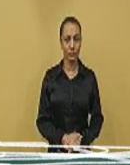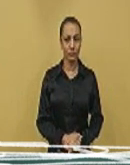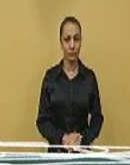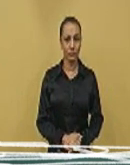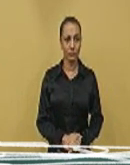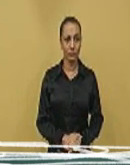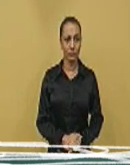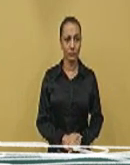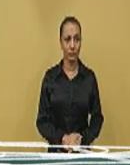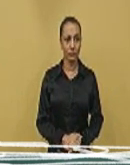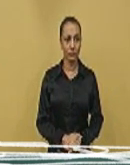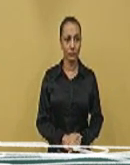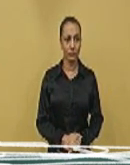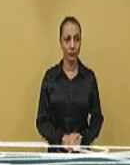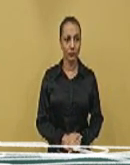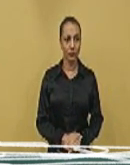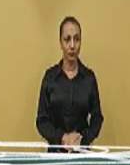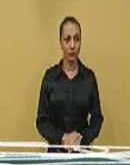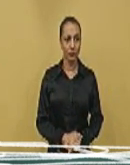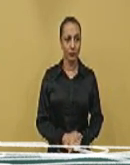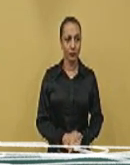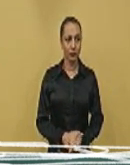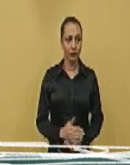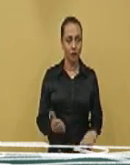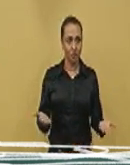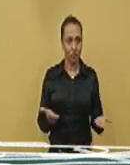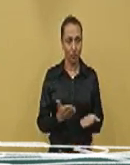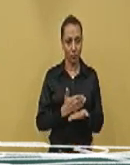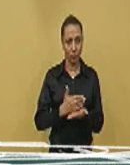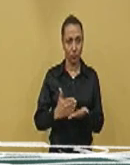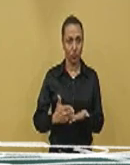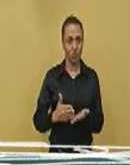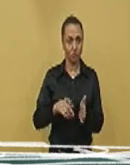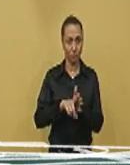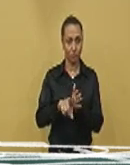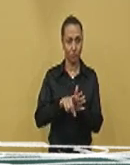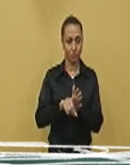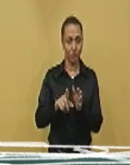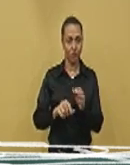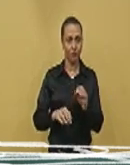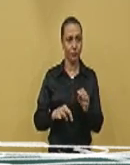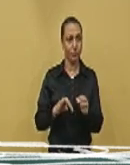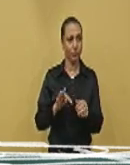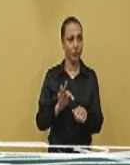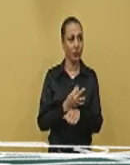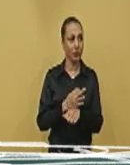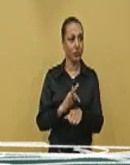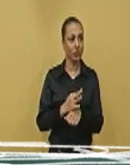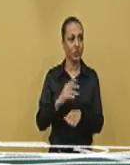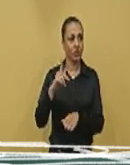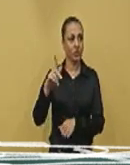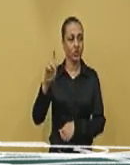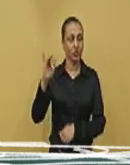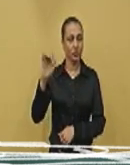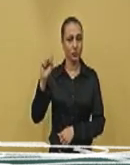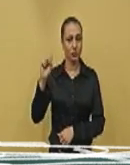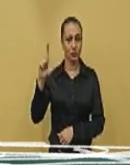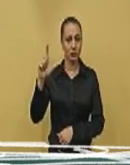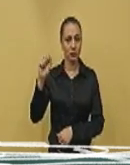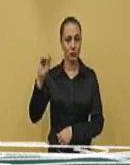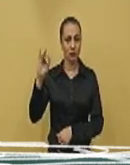Com o retorno do professor Etienne, então daremos continuidade. Primeiro a perguntar é a técnica Gislaine, você pode escolher qualquer um dos três